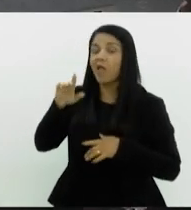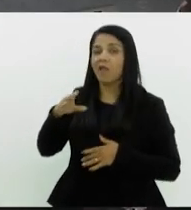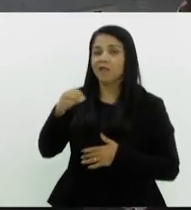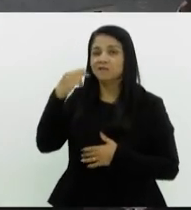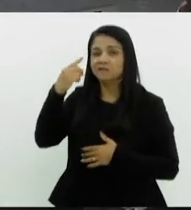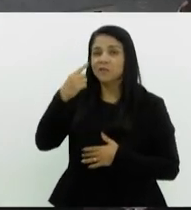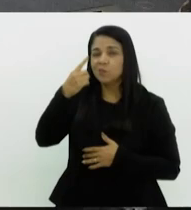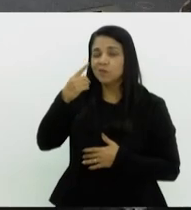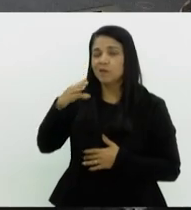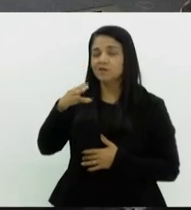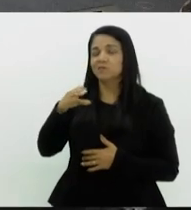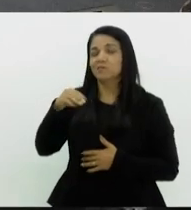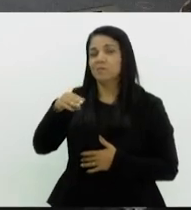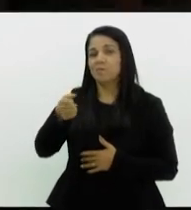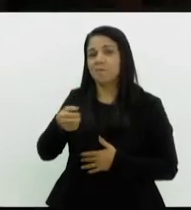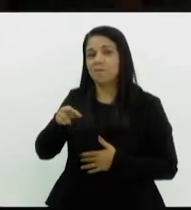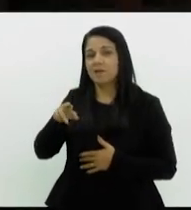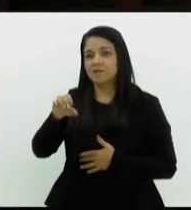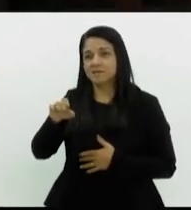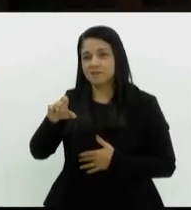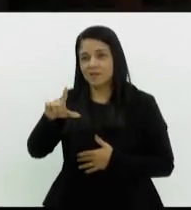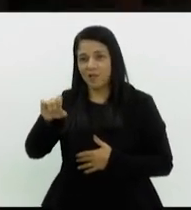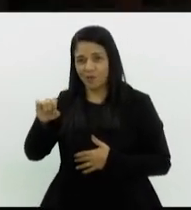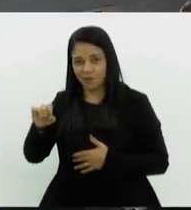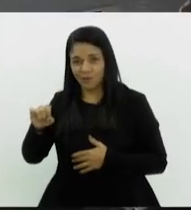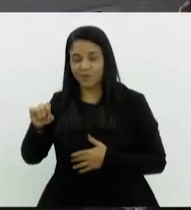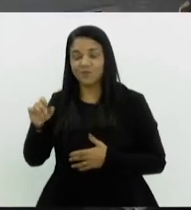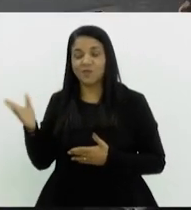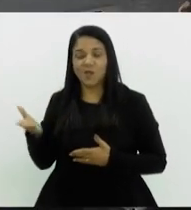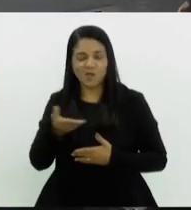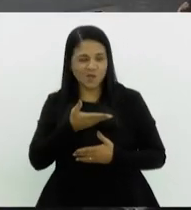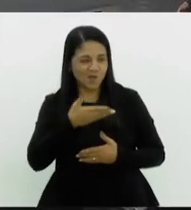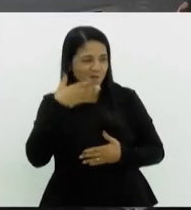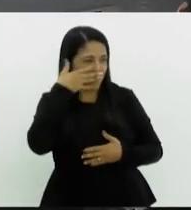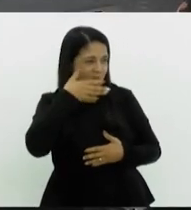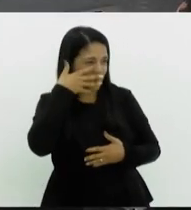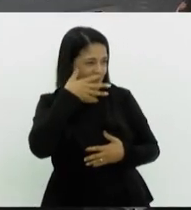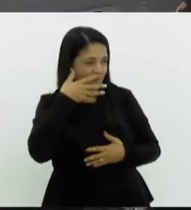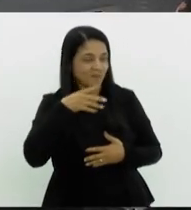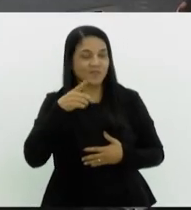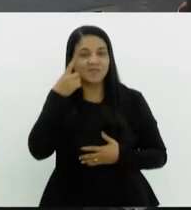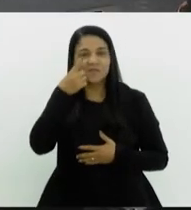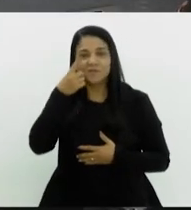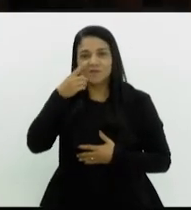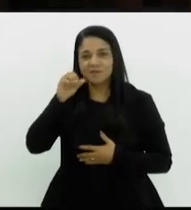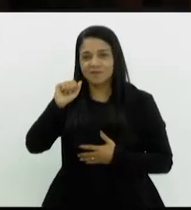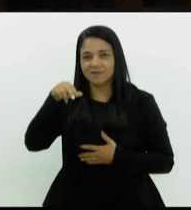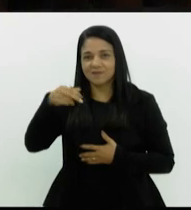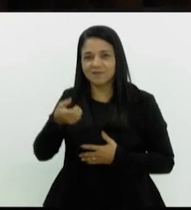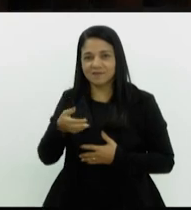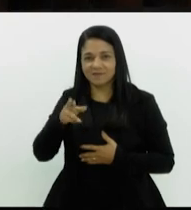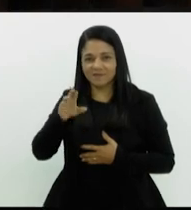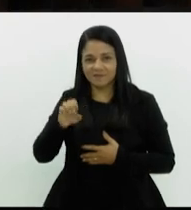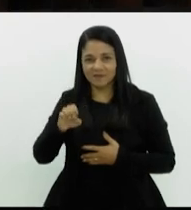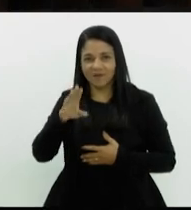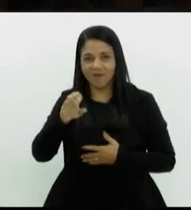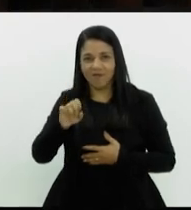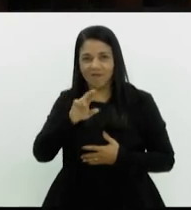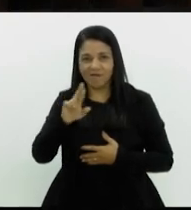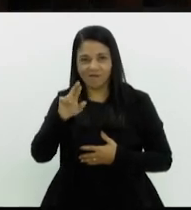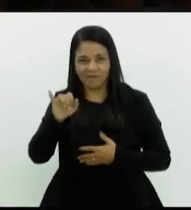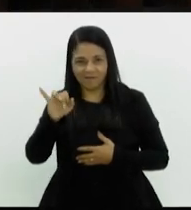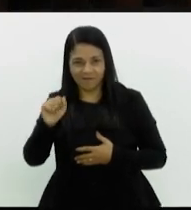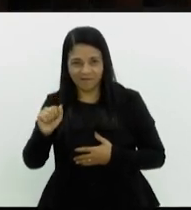senhor, com a palavra... Mas ele apanhou também. O deputado André Corrêa. Não, eu não poderia deixar